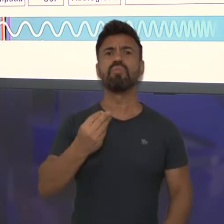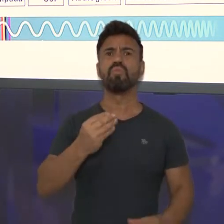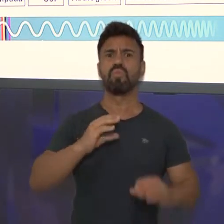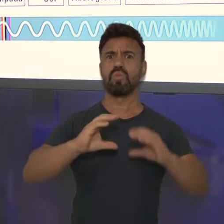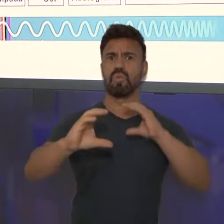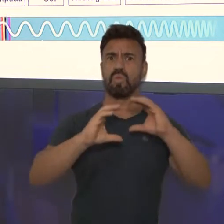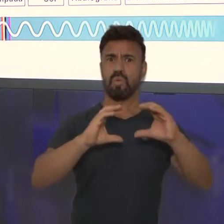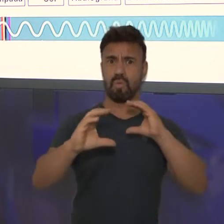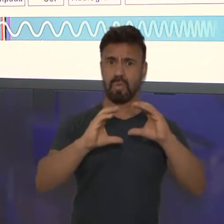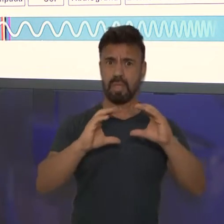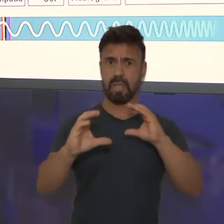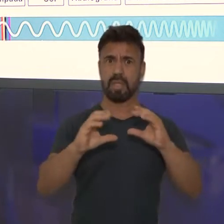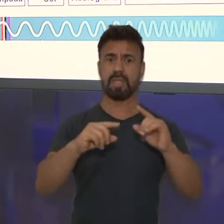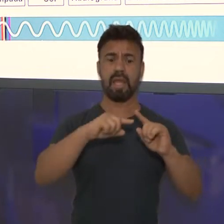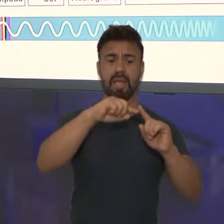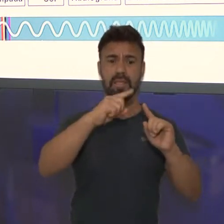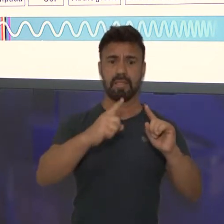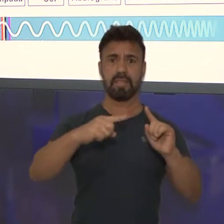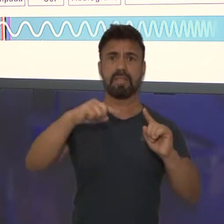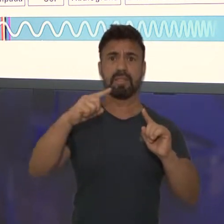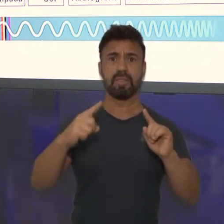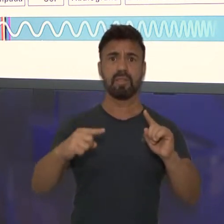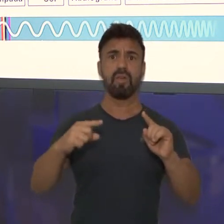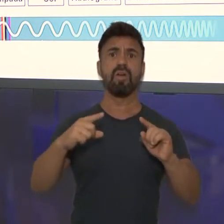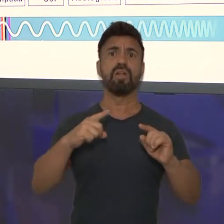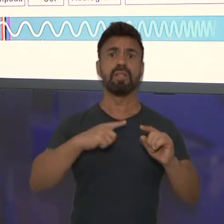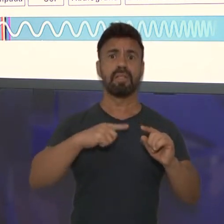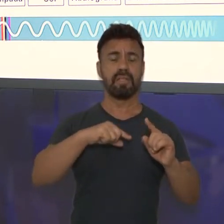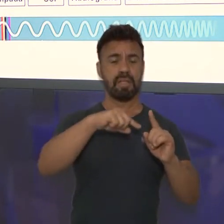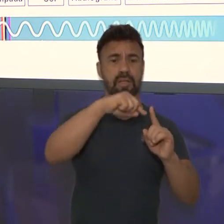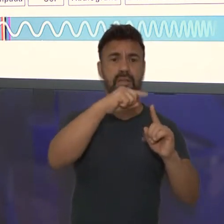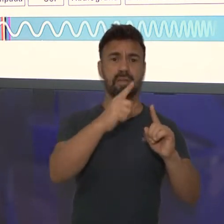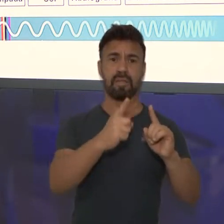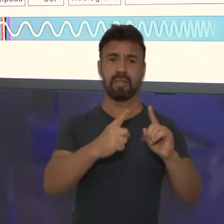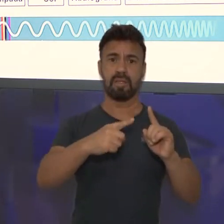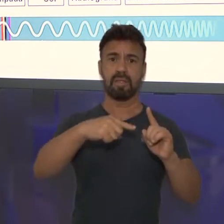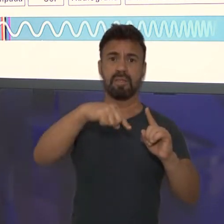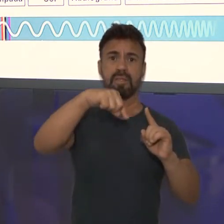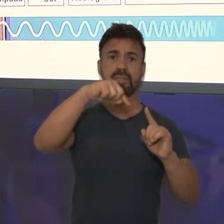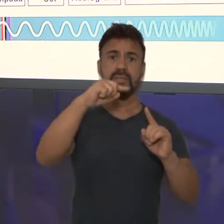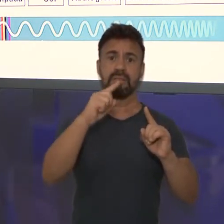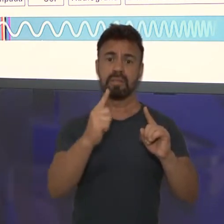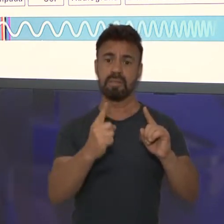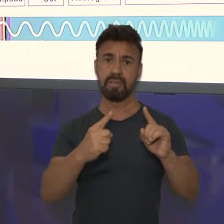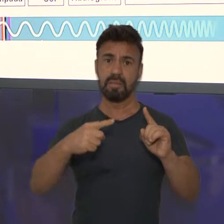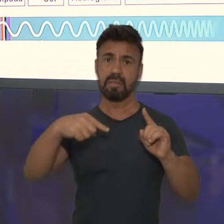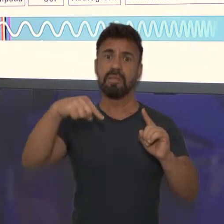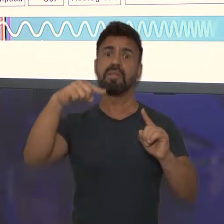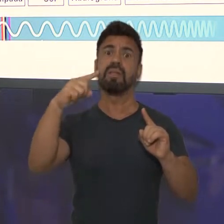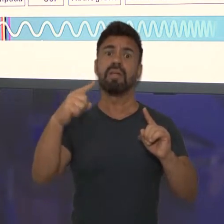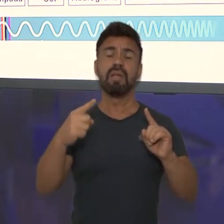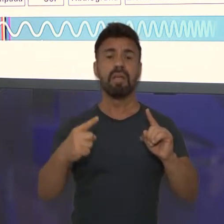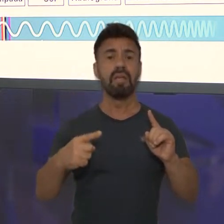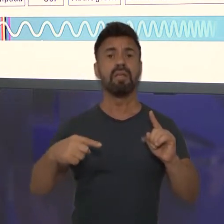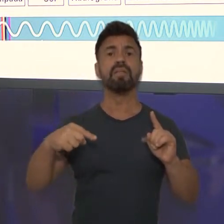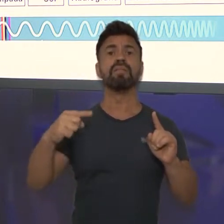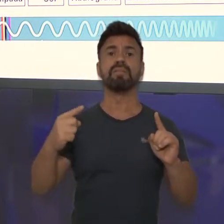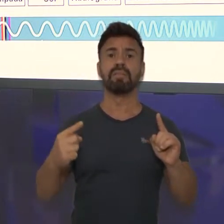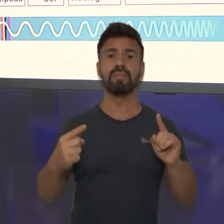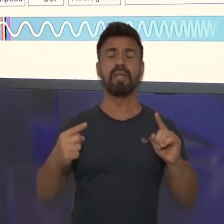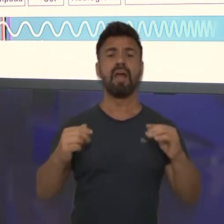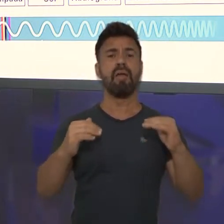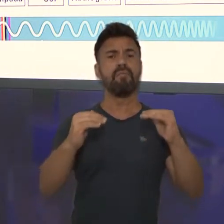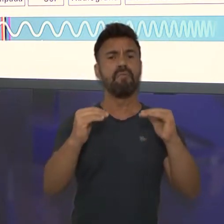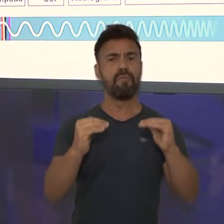comunicação. E essas ondas, elas têm um comprimento muito longo e uma frequência